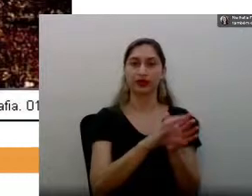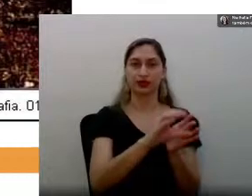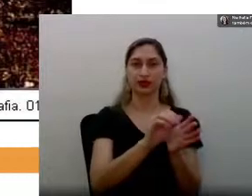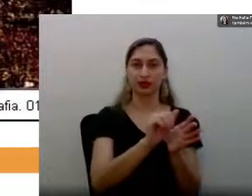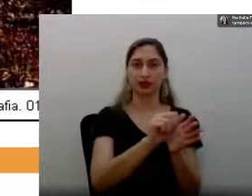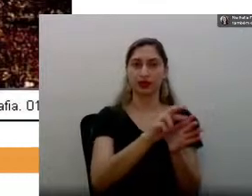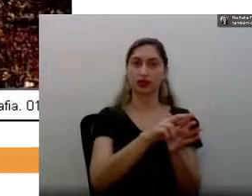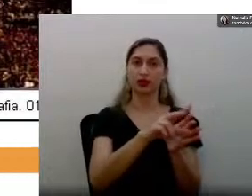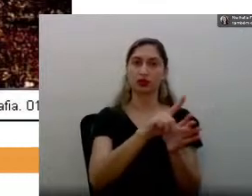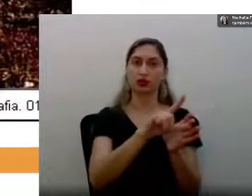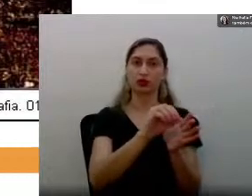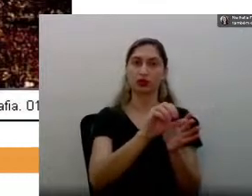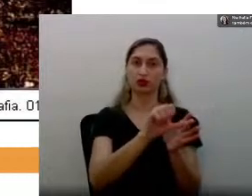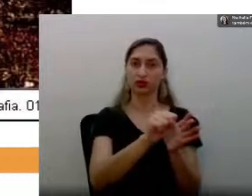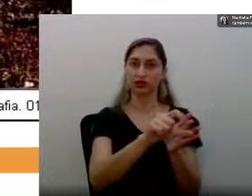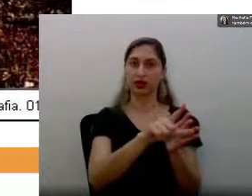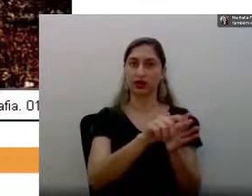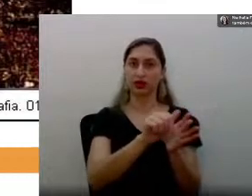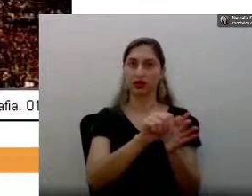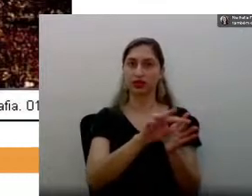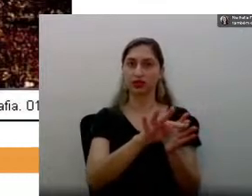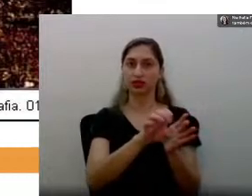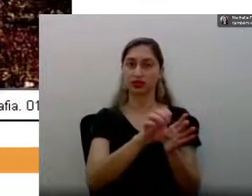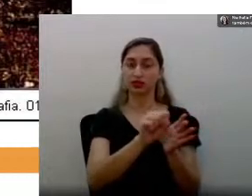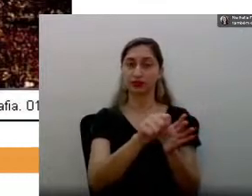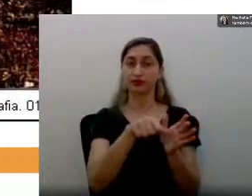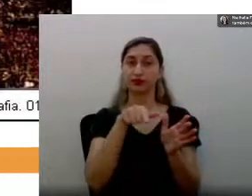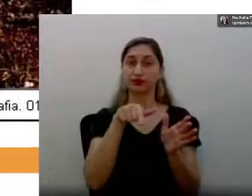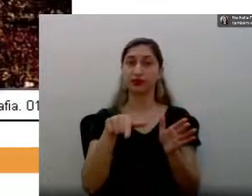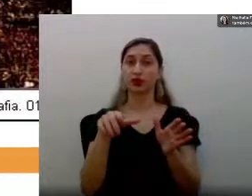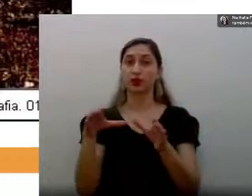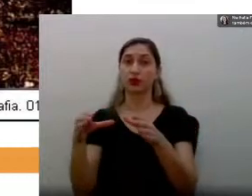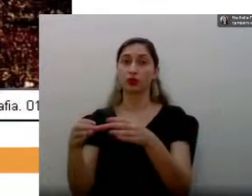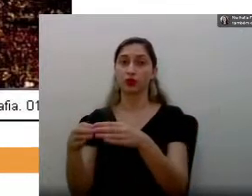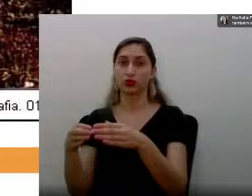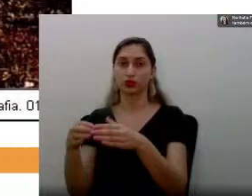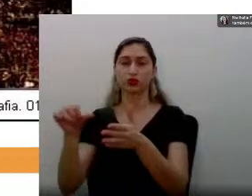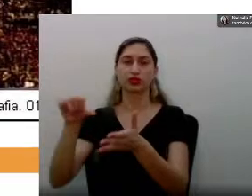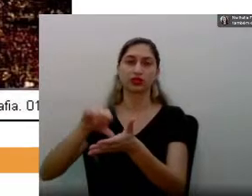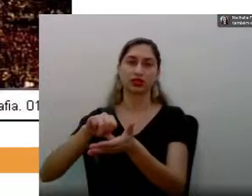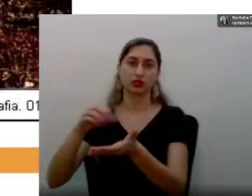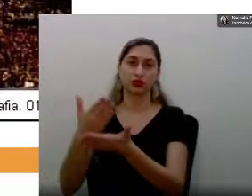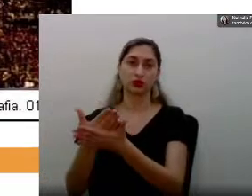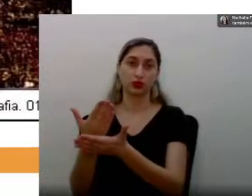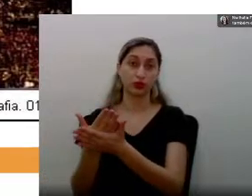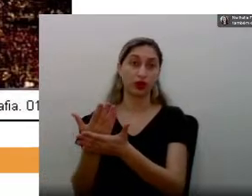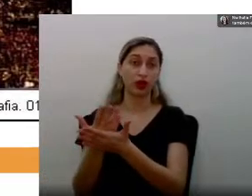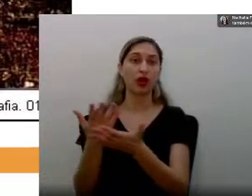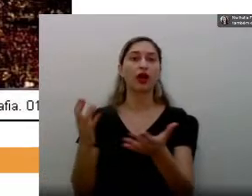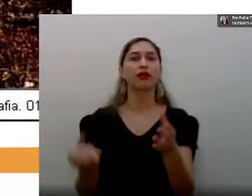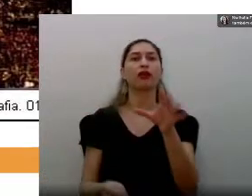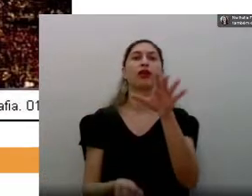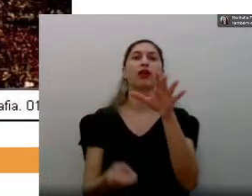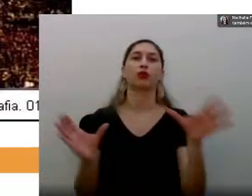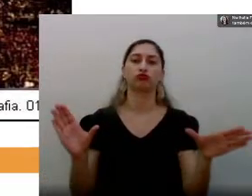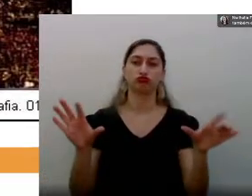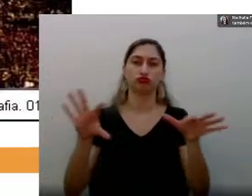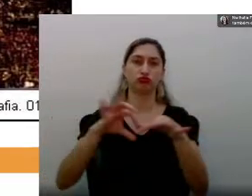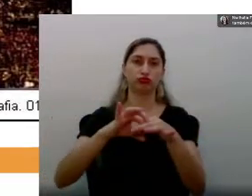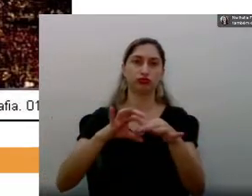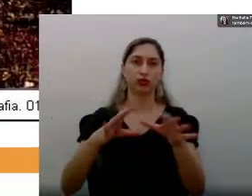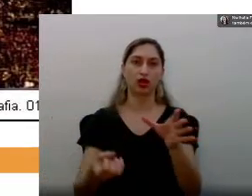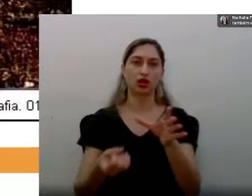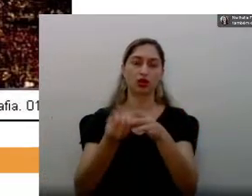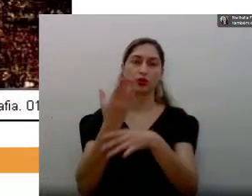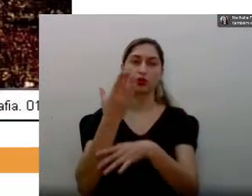com essa a sociedade estudos astronômicos nem tão esperado o Centro de Estudos astronômicos de Minas Gerais você a mim aqui hoje